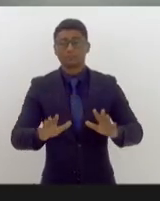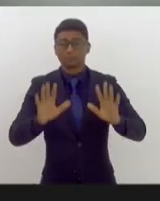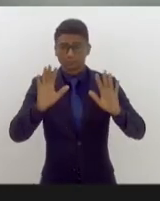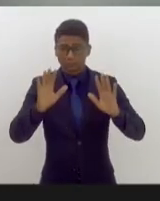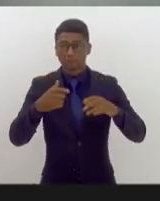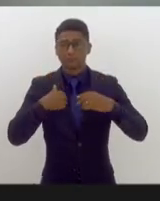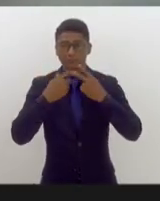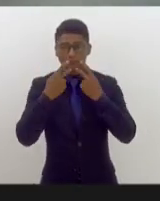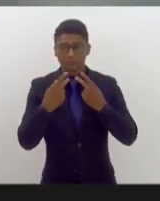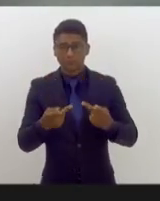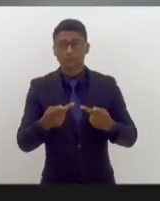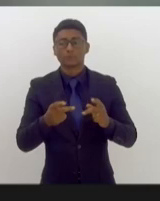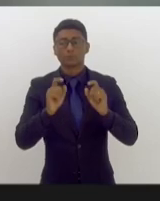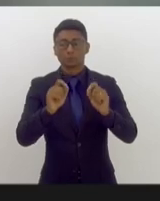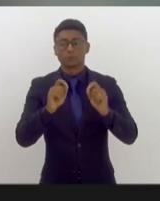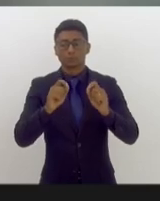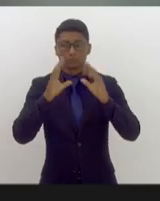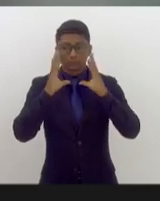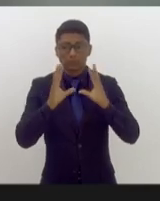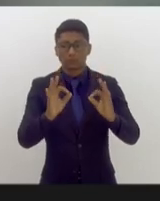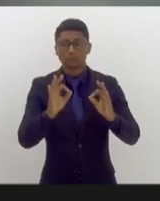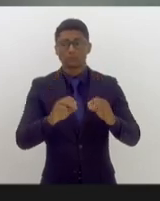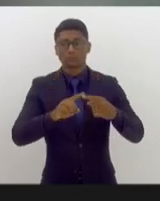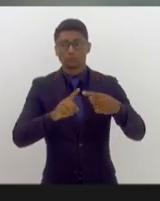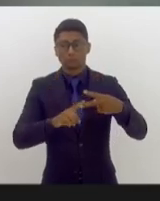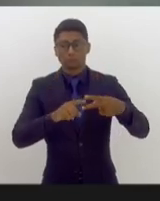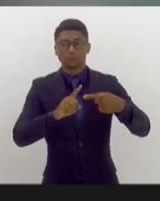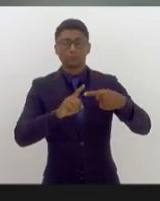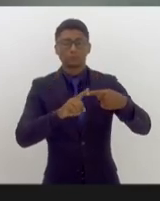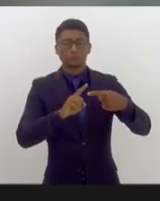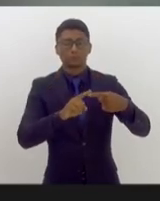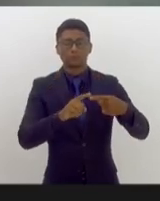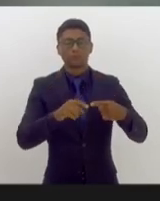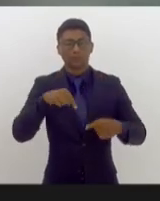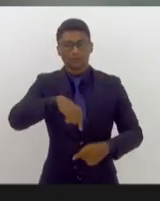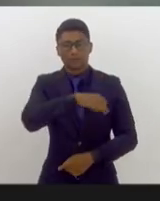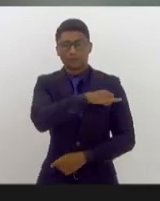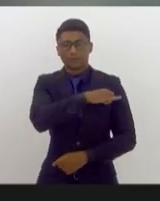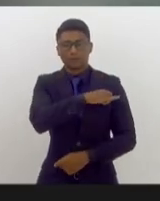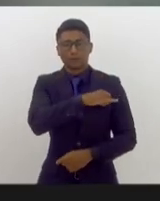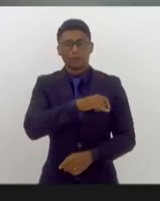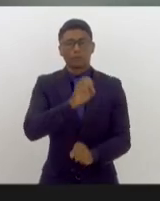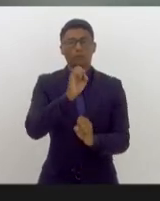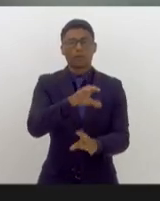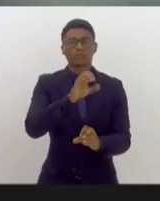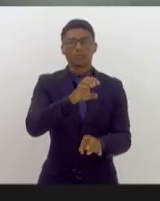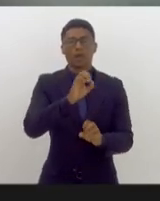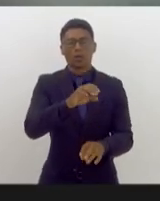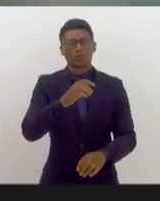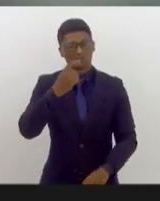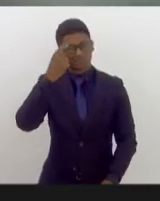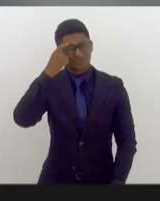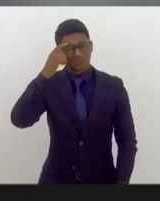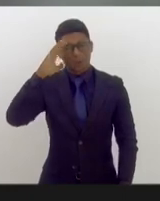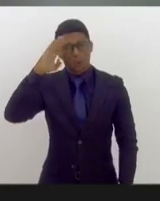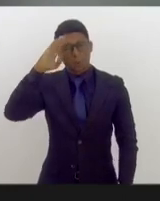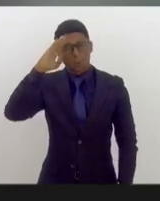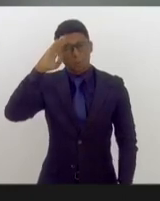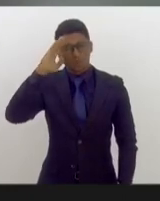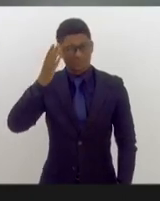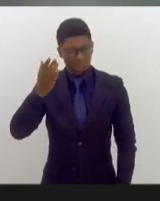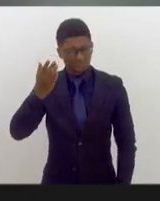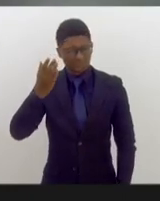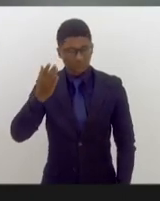chamaria atenção para a questão da militarização da educação no Rio de Janeiro. Já há também uma ação do Ministério